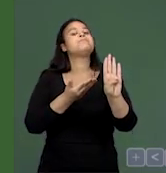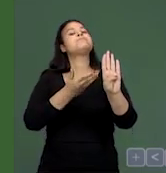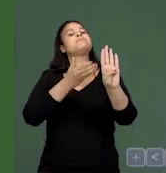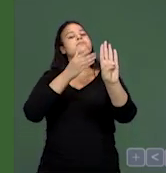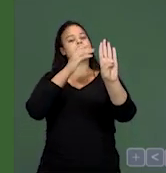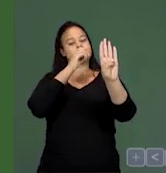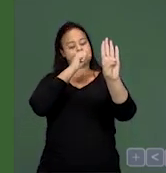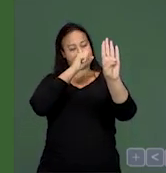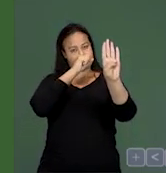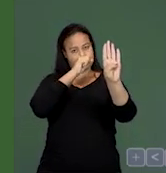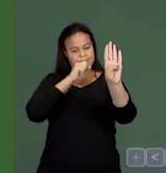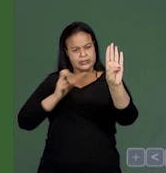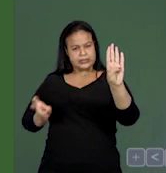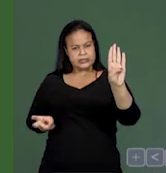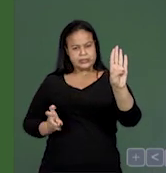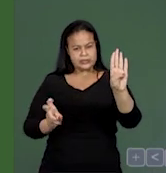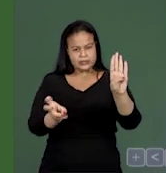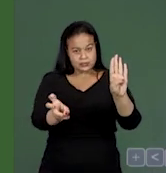laranja